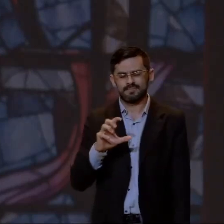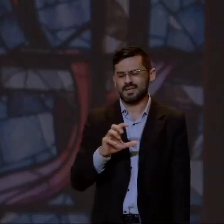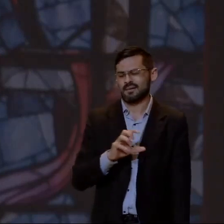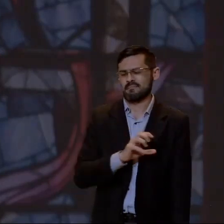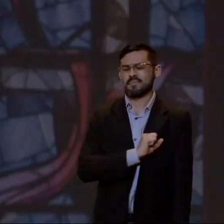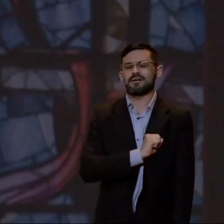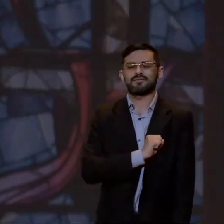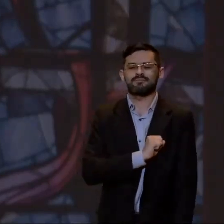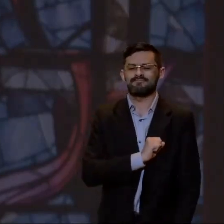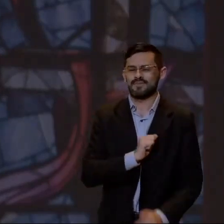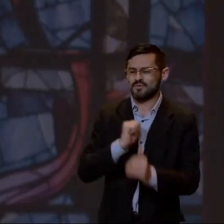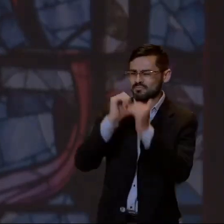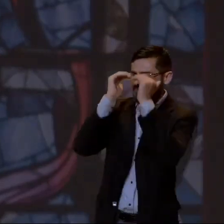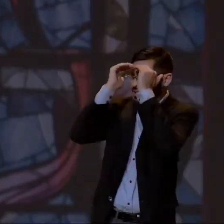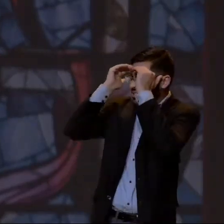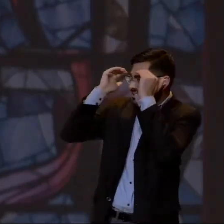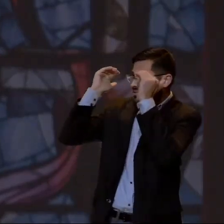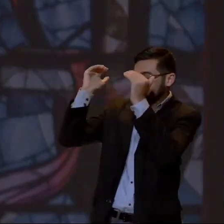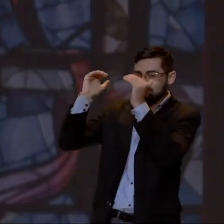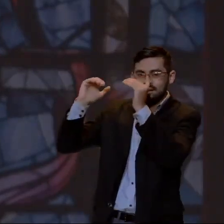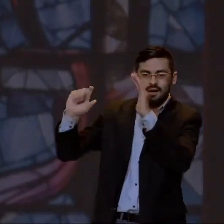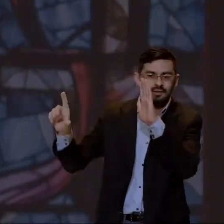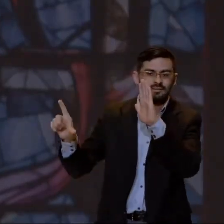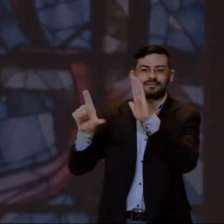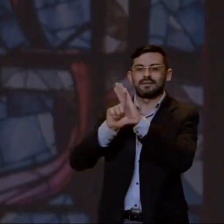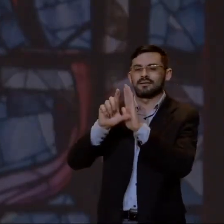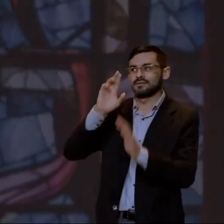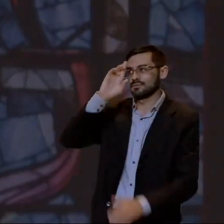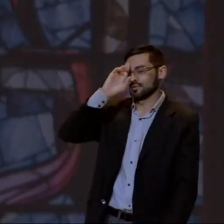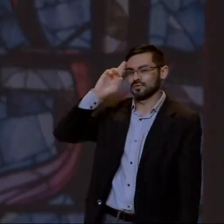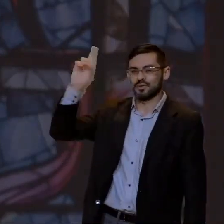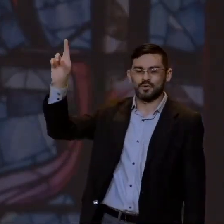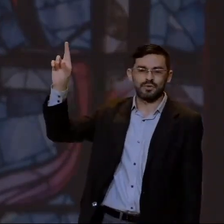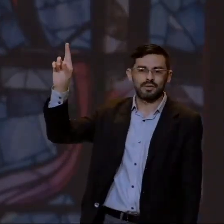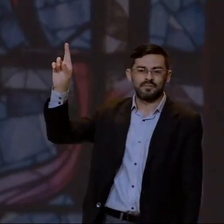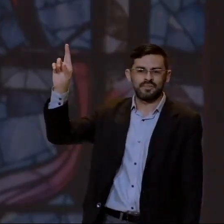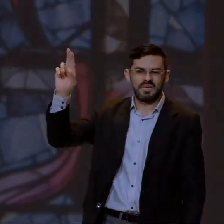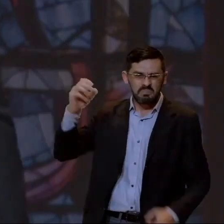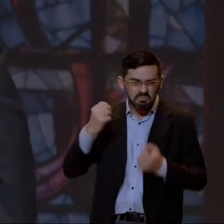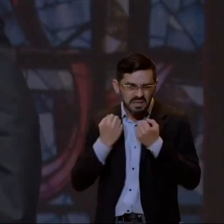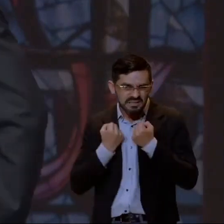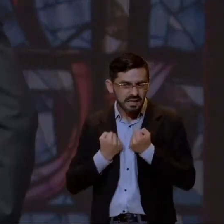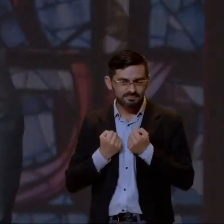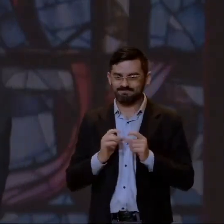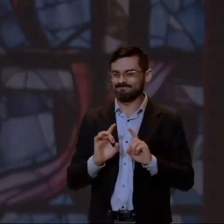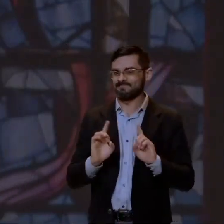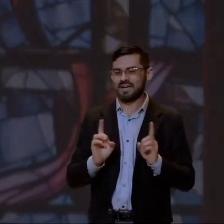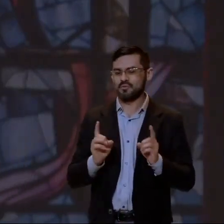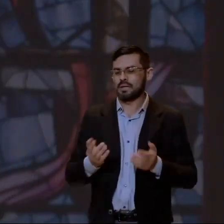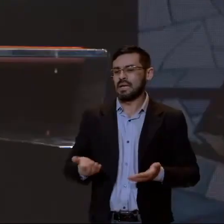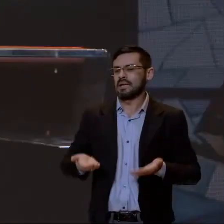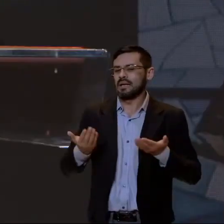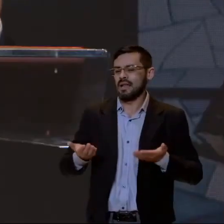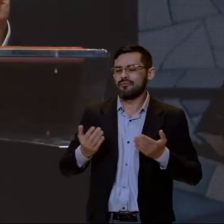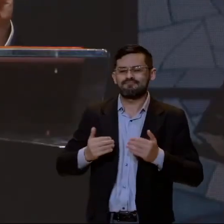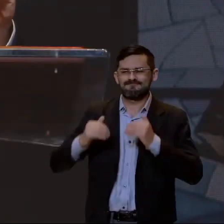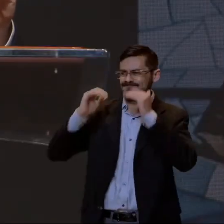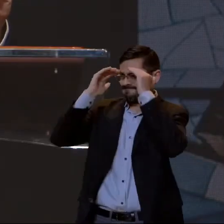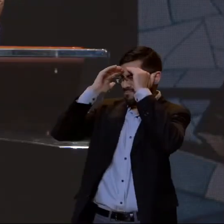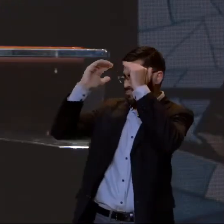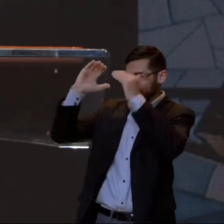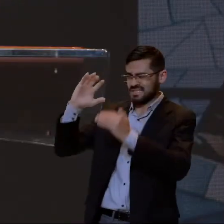amava seguir as leis do Senhor. Não lhes era pesado e